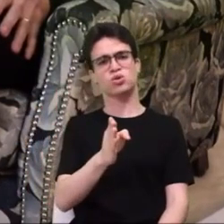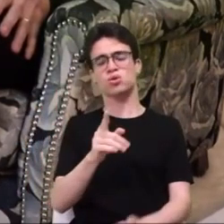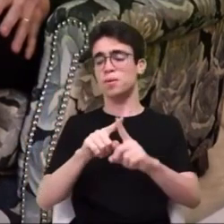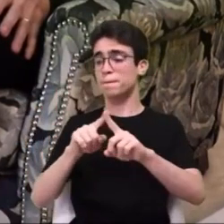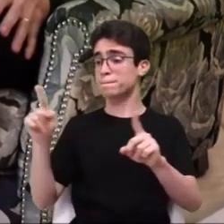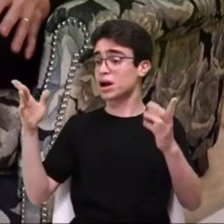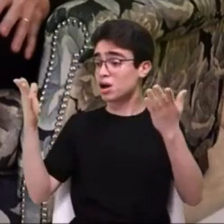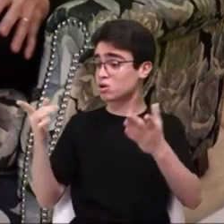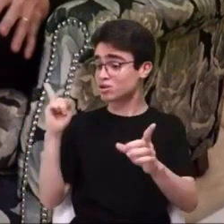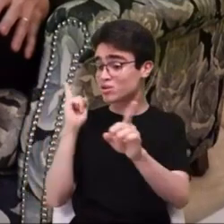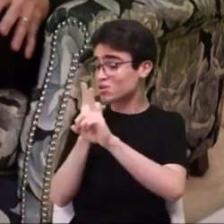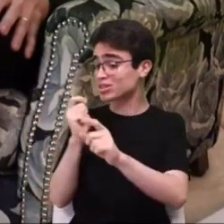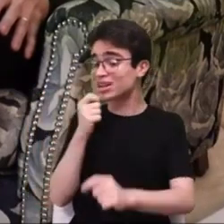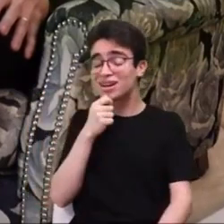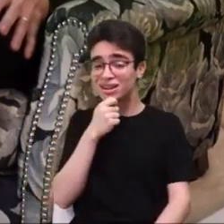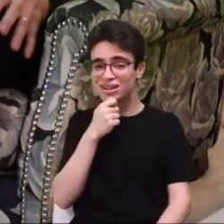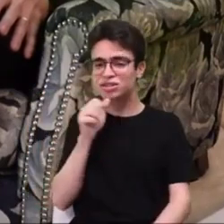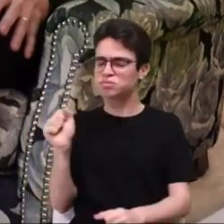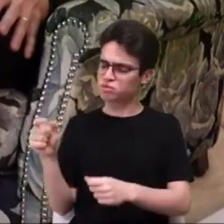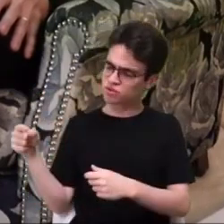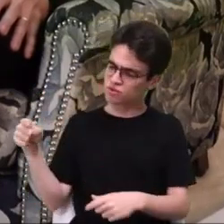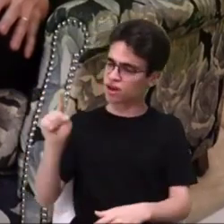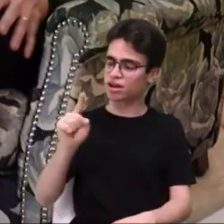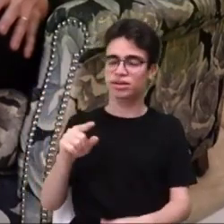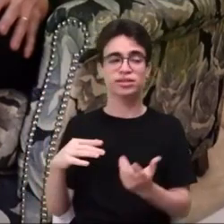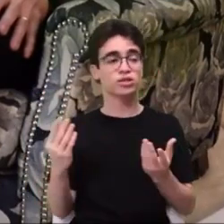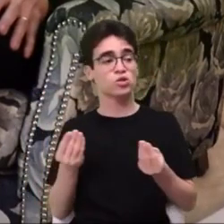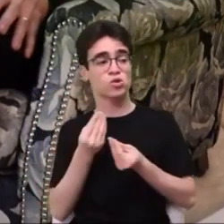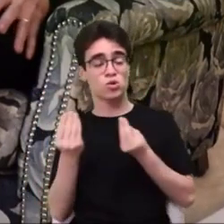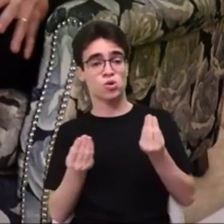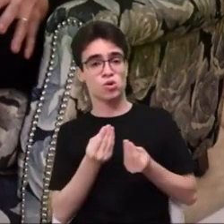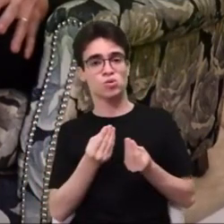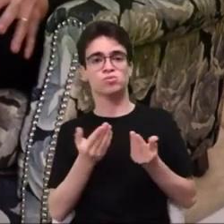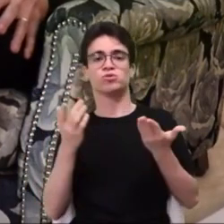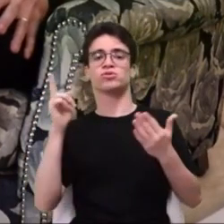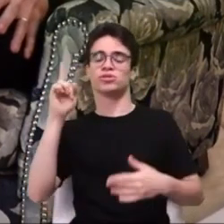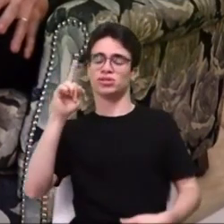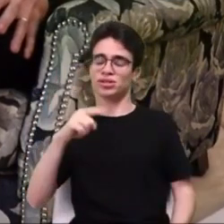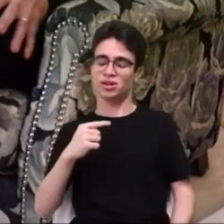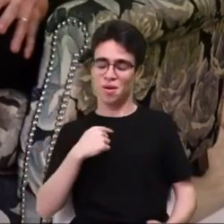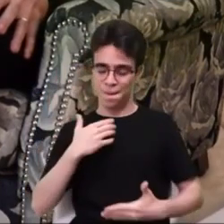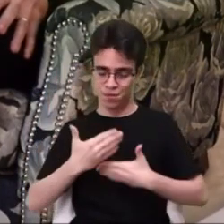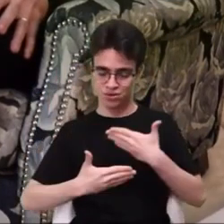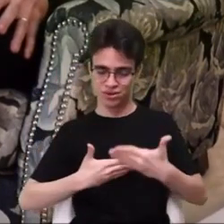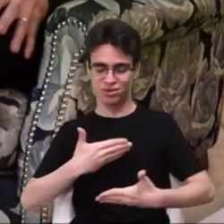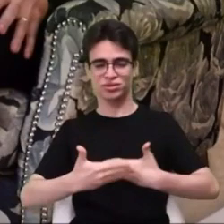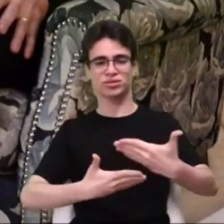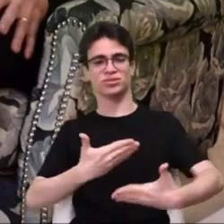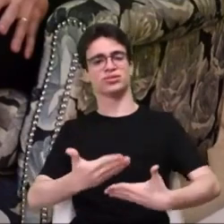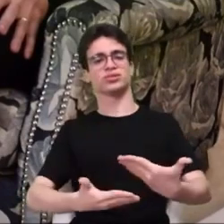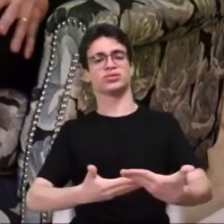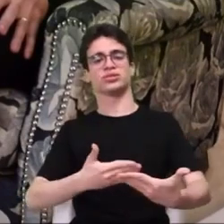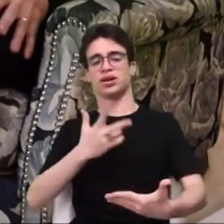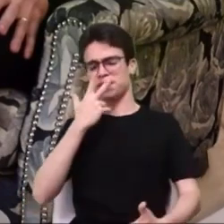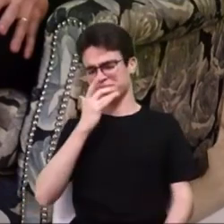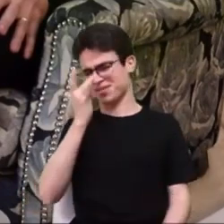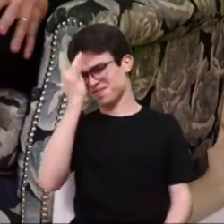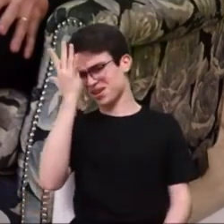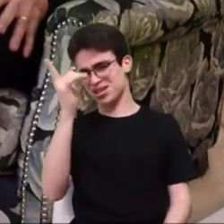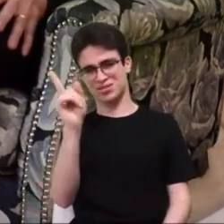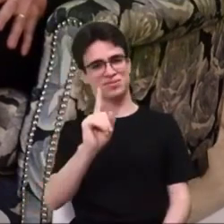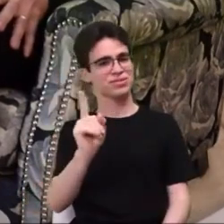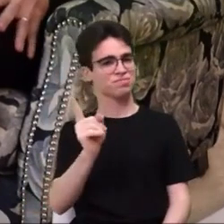não teve contato com ela. Então, como é que eu tive? Dentro de um processo. E é um processo que não foi